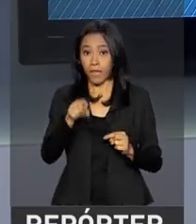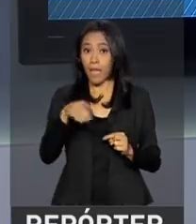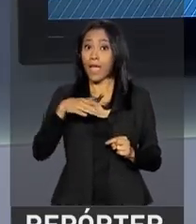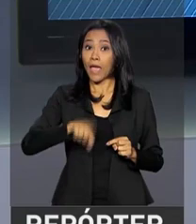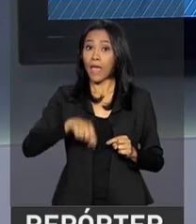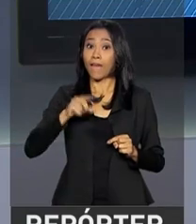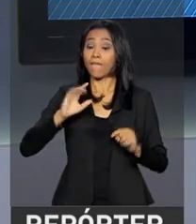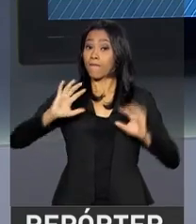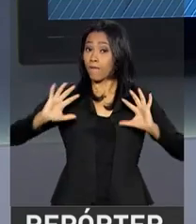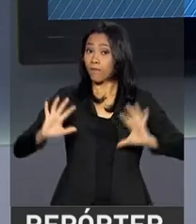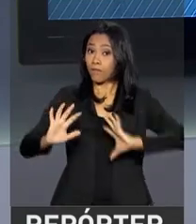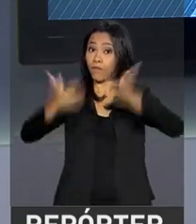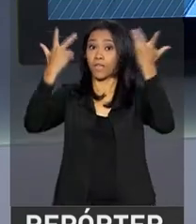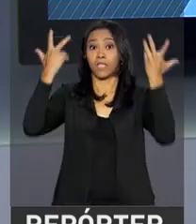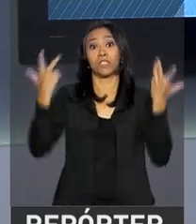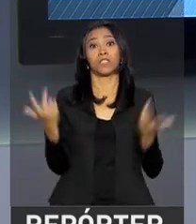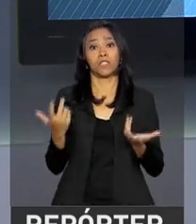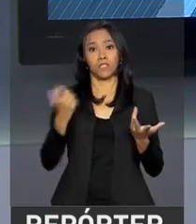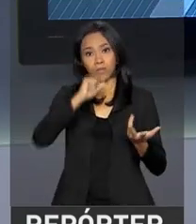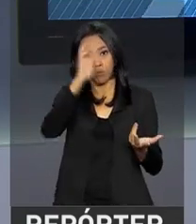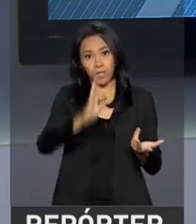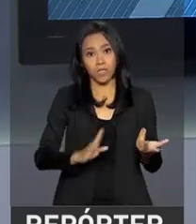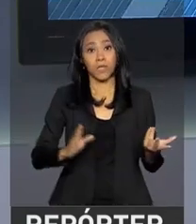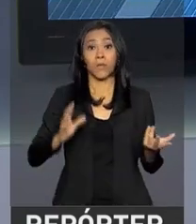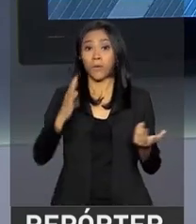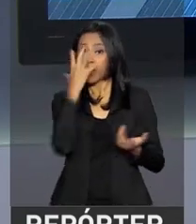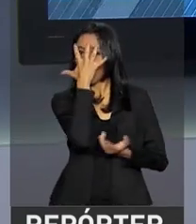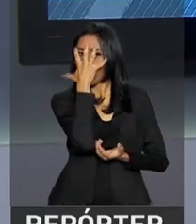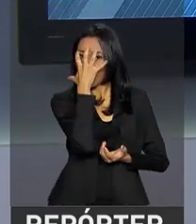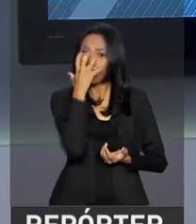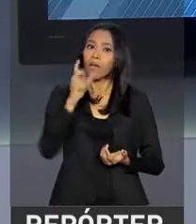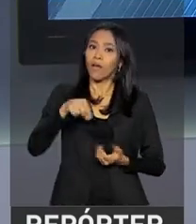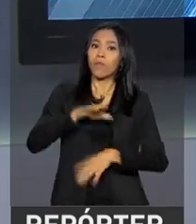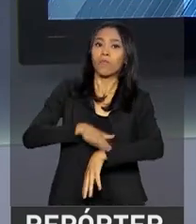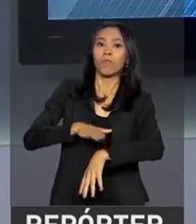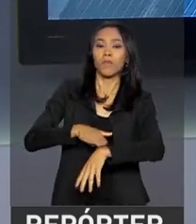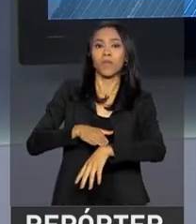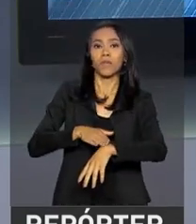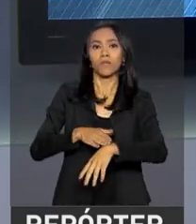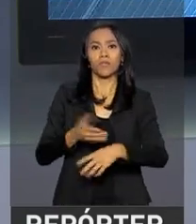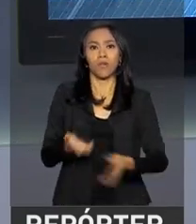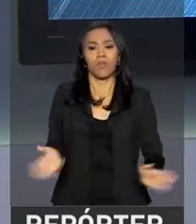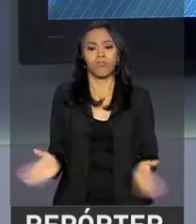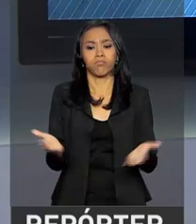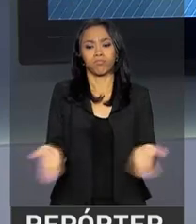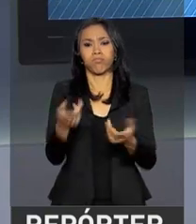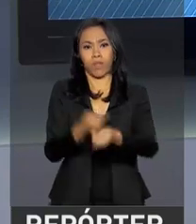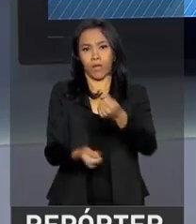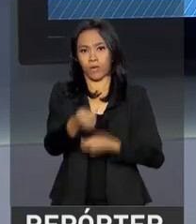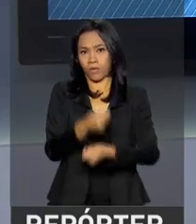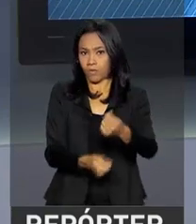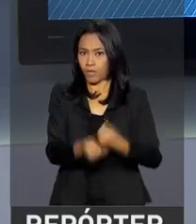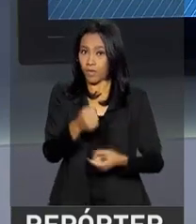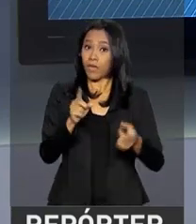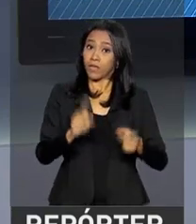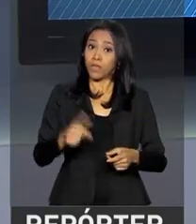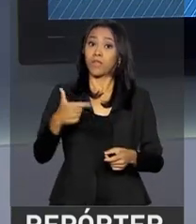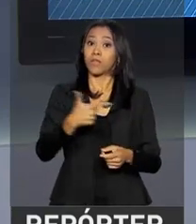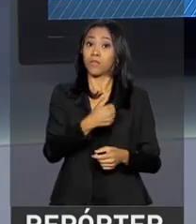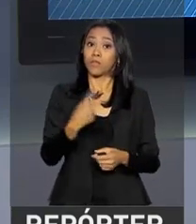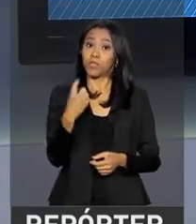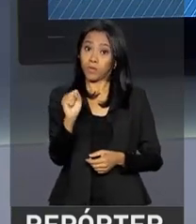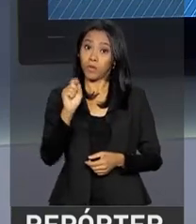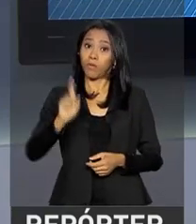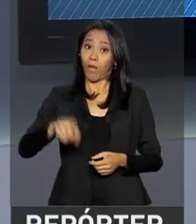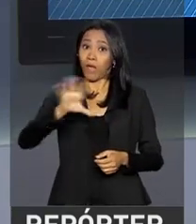festa popular do brasil o carnaval também é momento de aquecer a economia a expectativa para 2018 é de recorde na movimentação